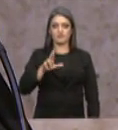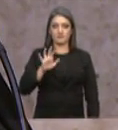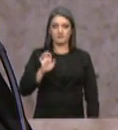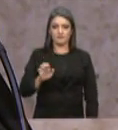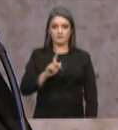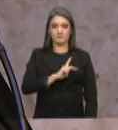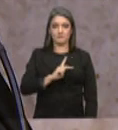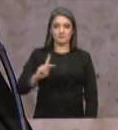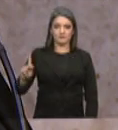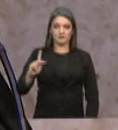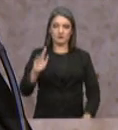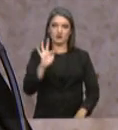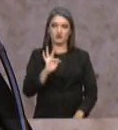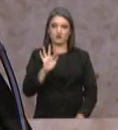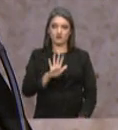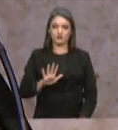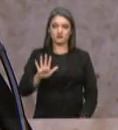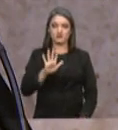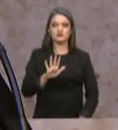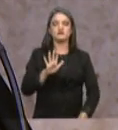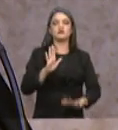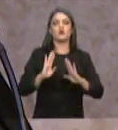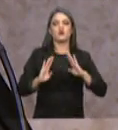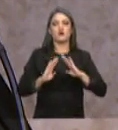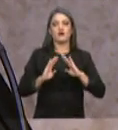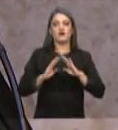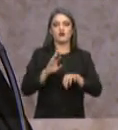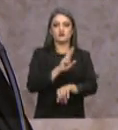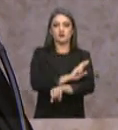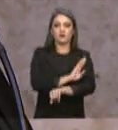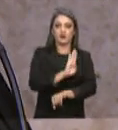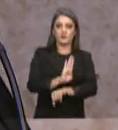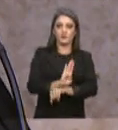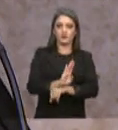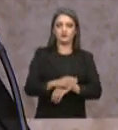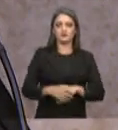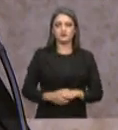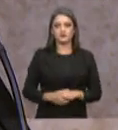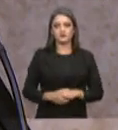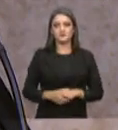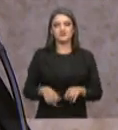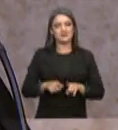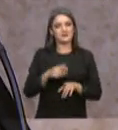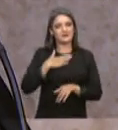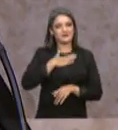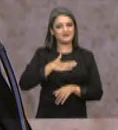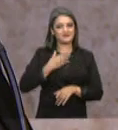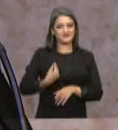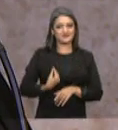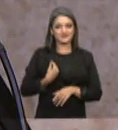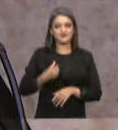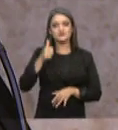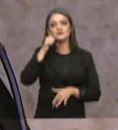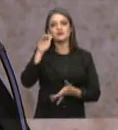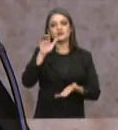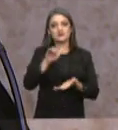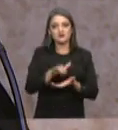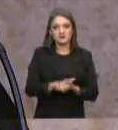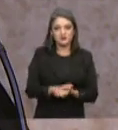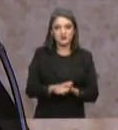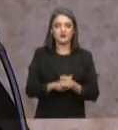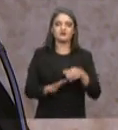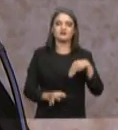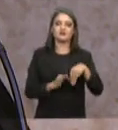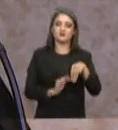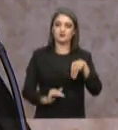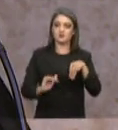de Rui Barbosa que também nos dá a honra da presença senhoras Esposas dos ministros